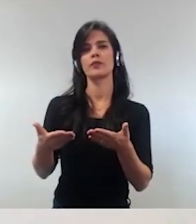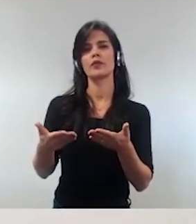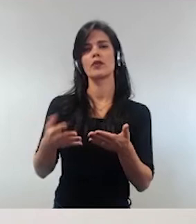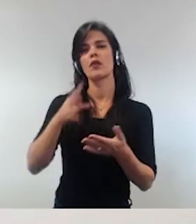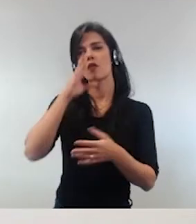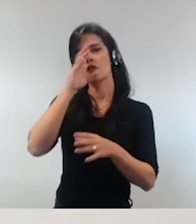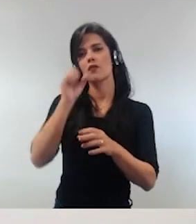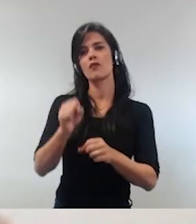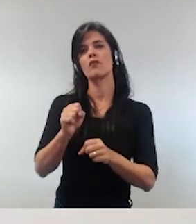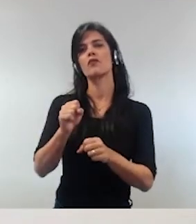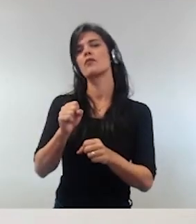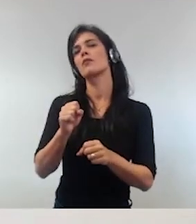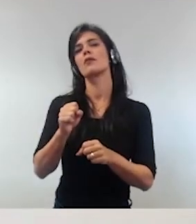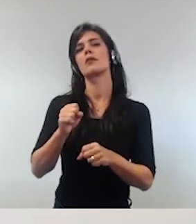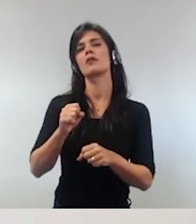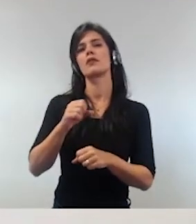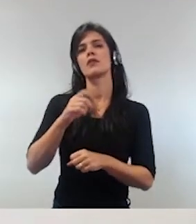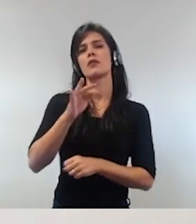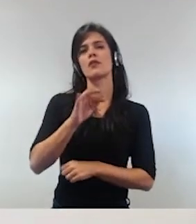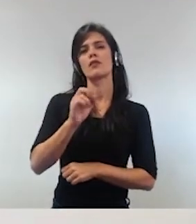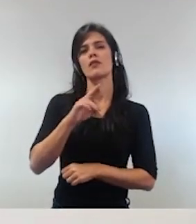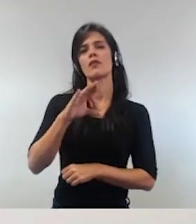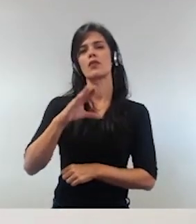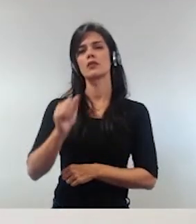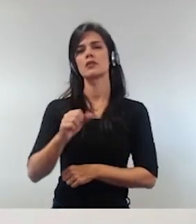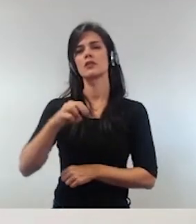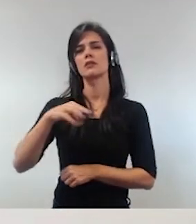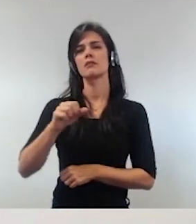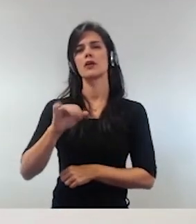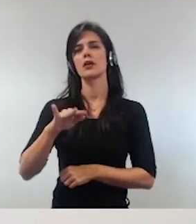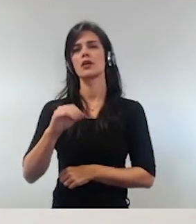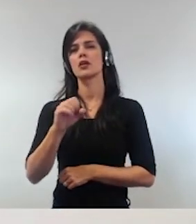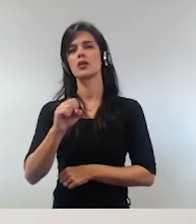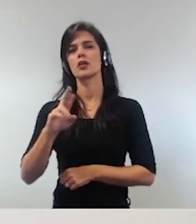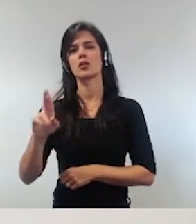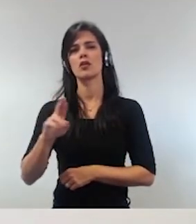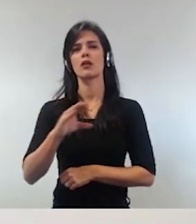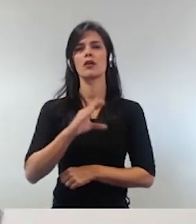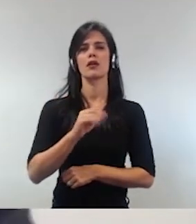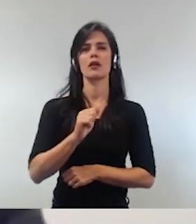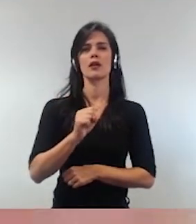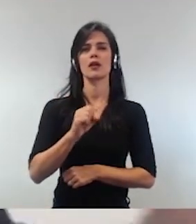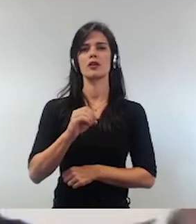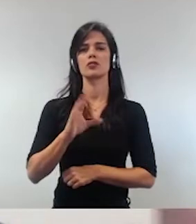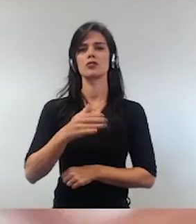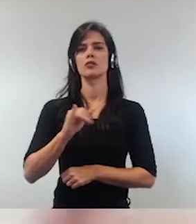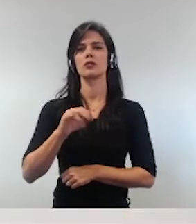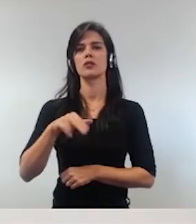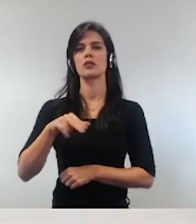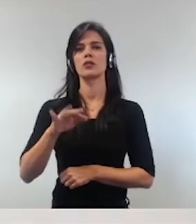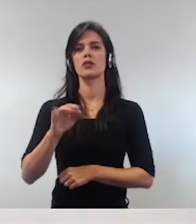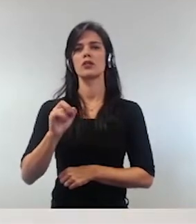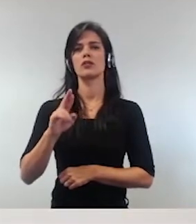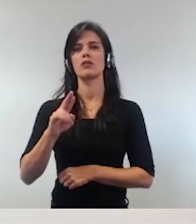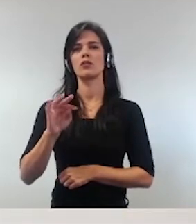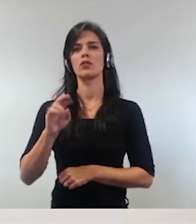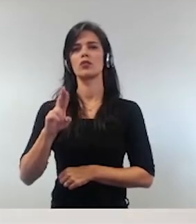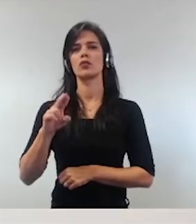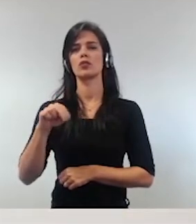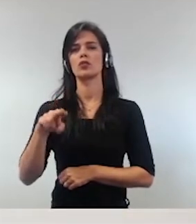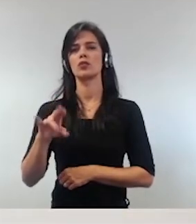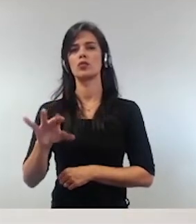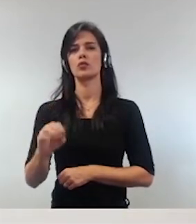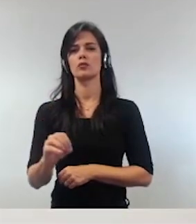maior, que se multiplicaram em toda a cadeia do setor. No primeiro momento, me chamou a atenção um ímpeto de vários